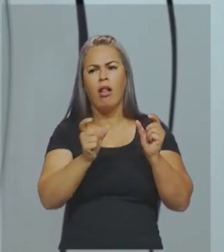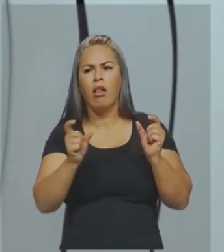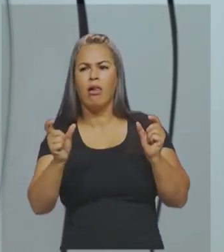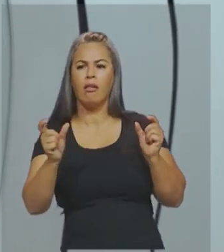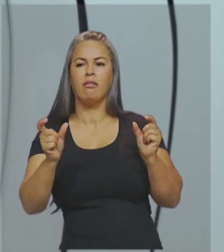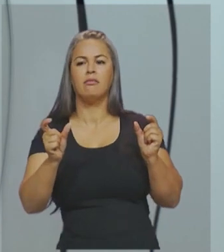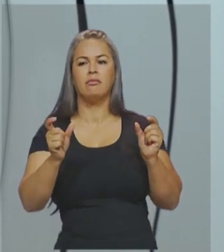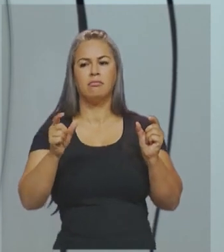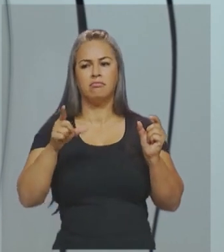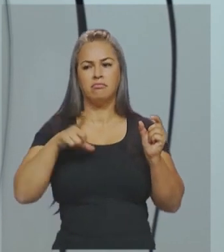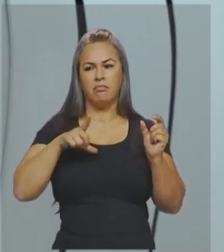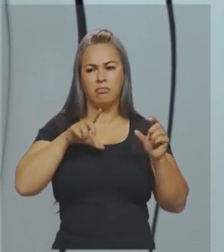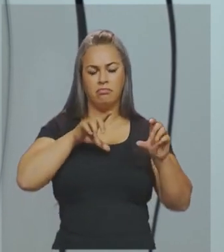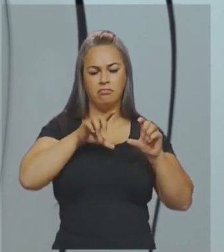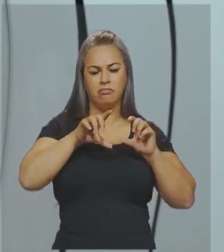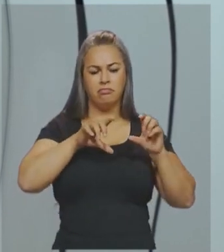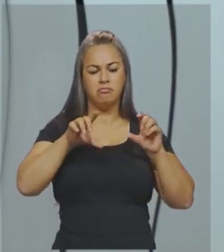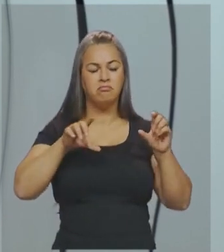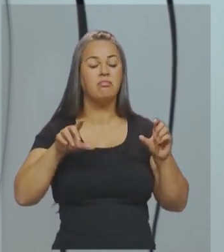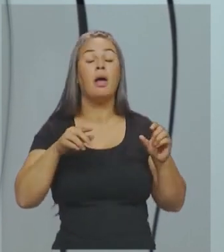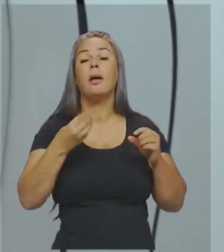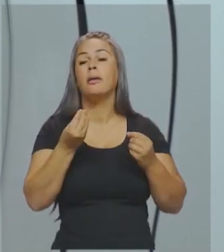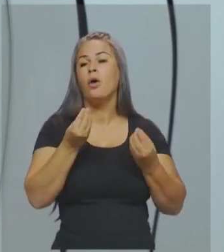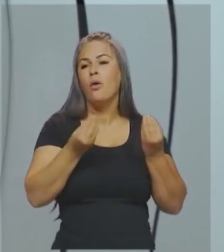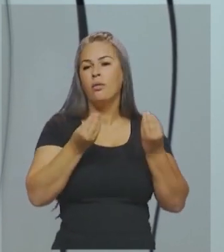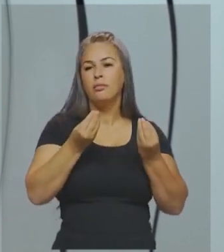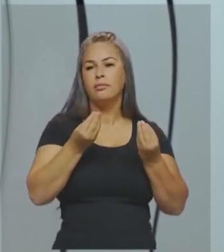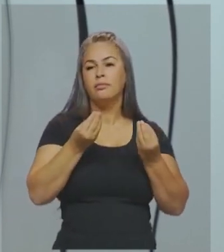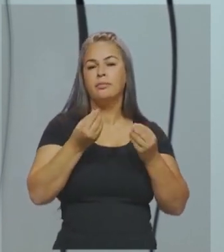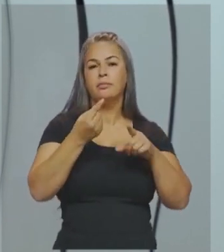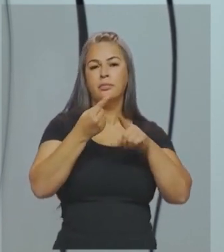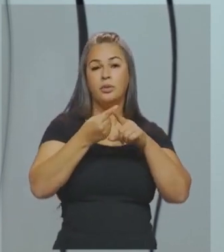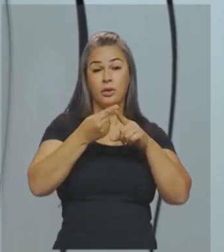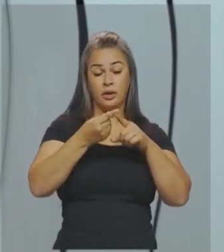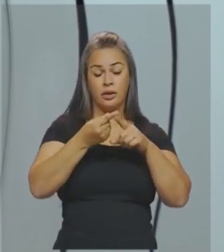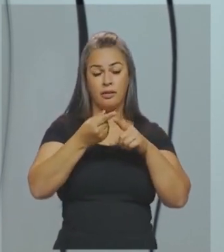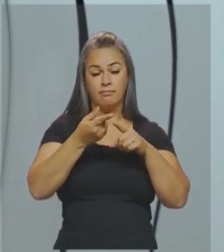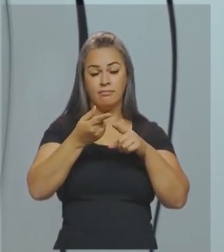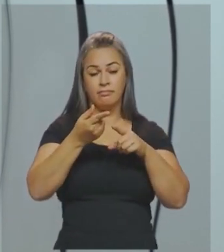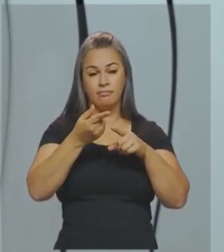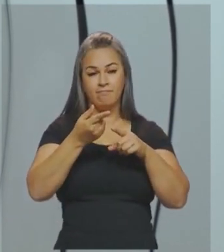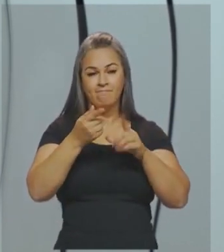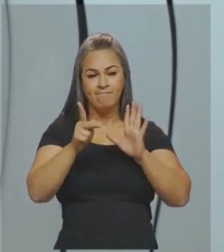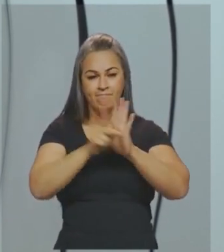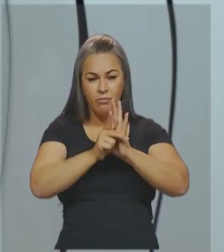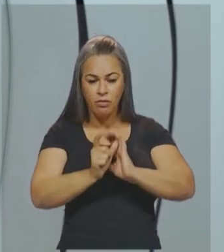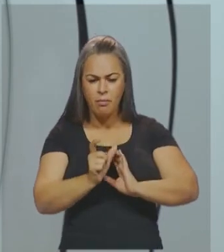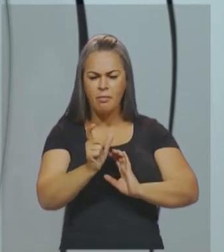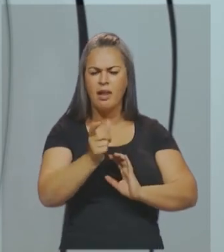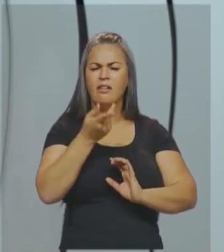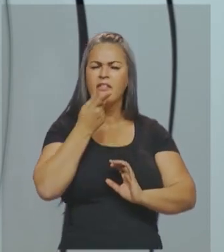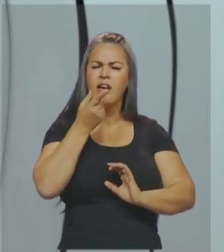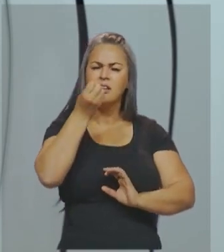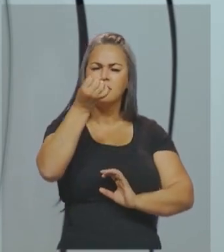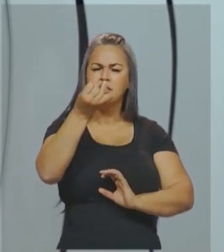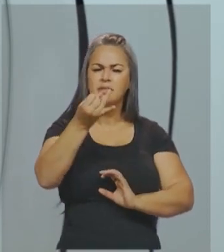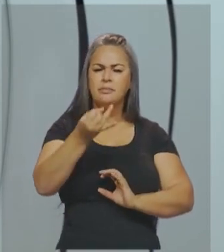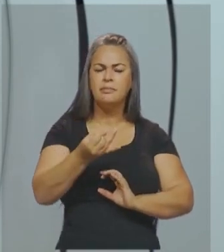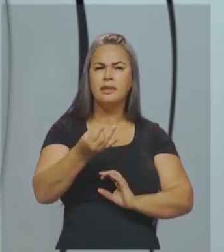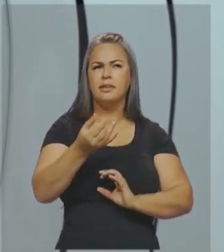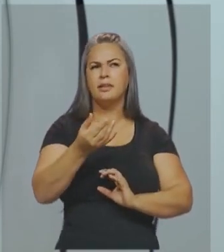O interessante nos nossos números é que ele já vem falando para você quanto que vale